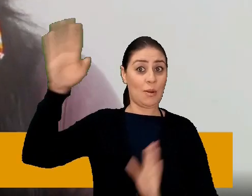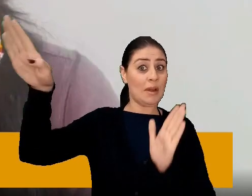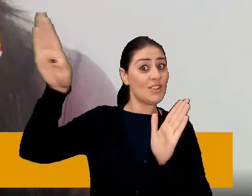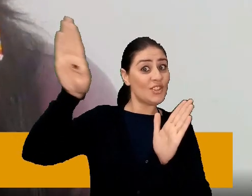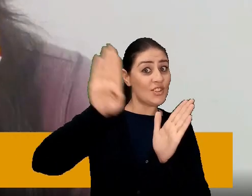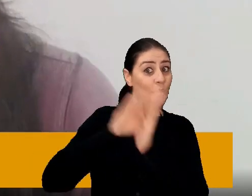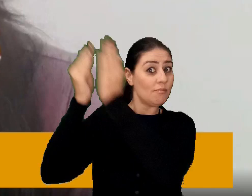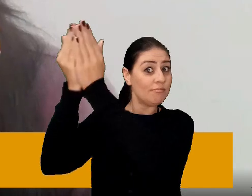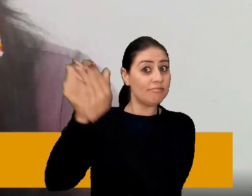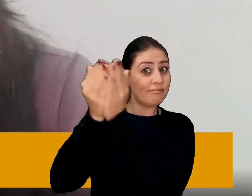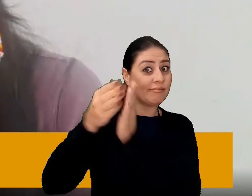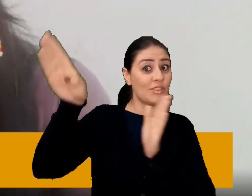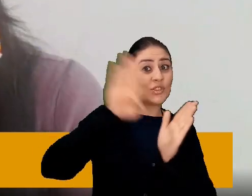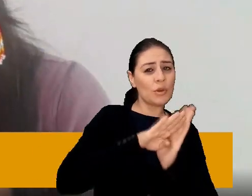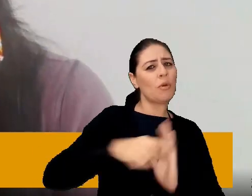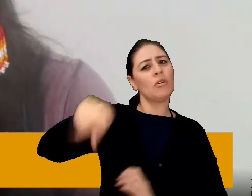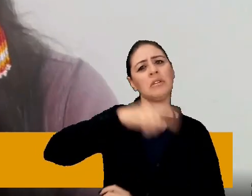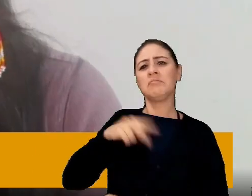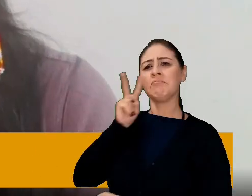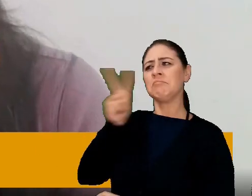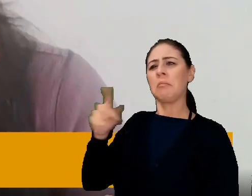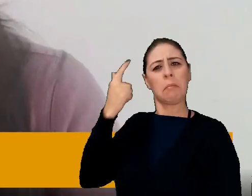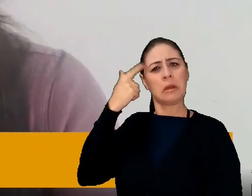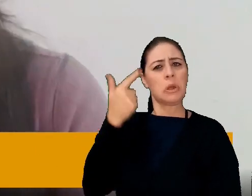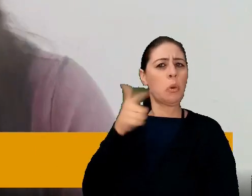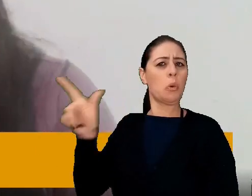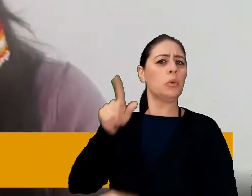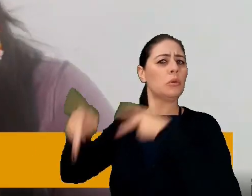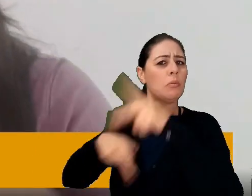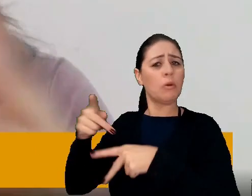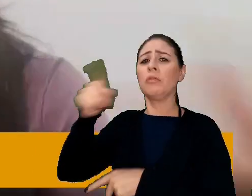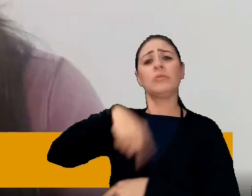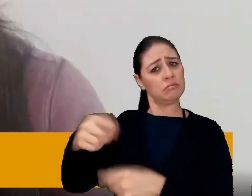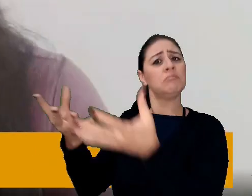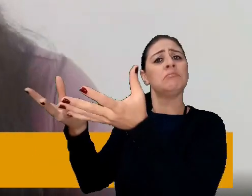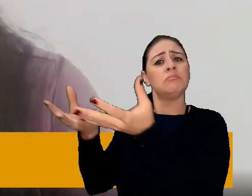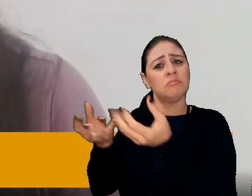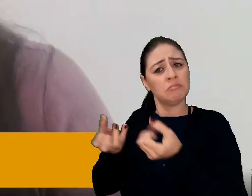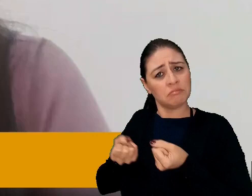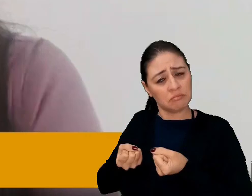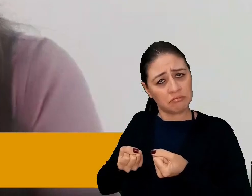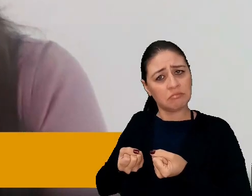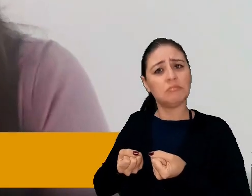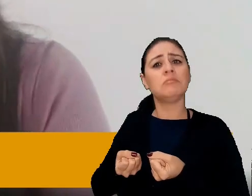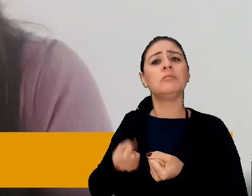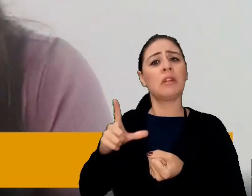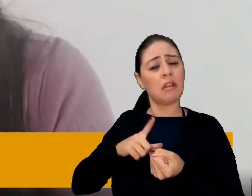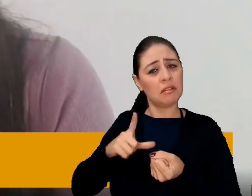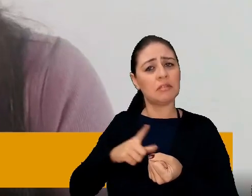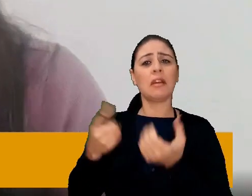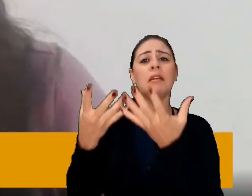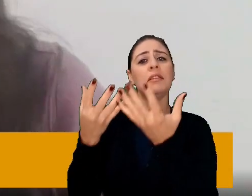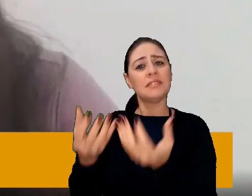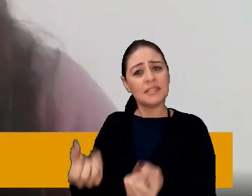galera chegou aqui, a gente pensou que era uma outra etnia, né? Então a gente acolheu esse pessoal, a gente trouxe esse pessoal para